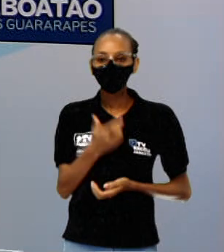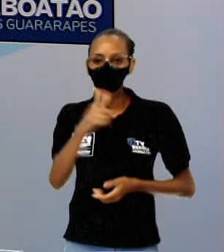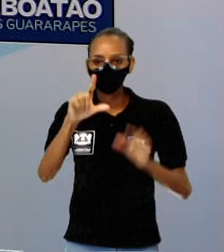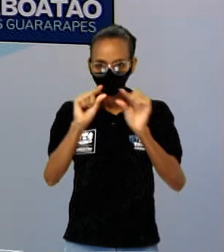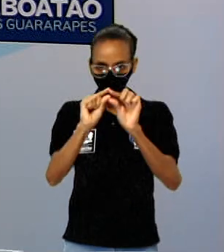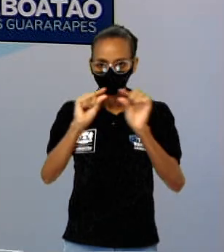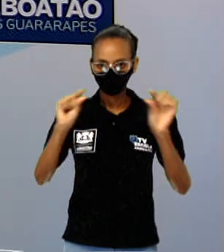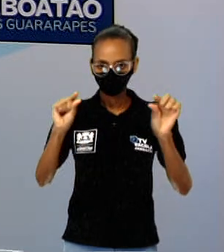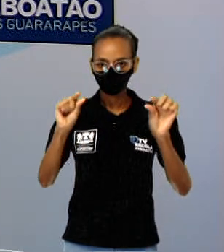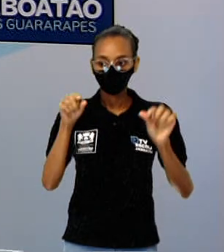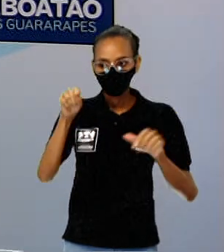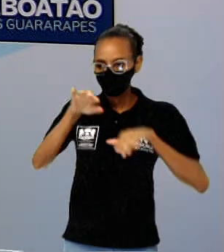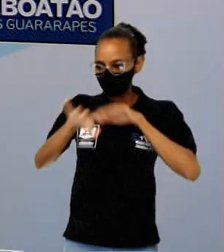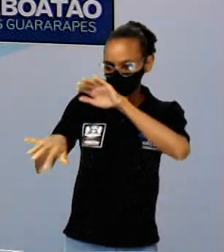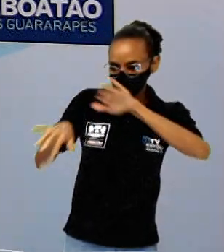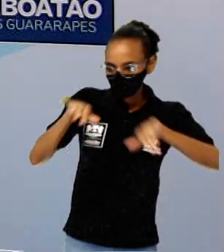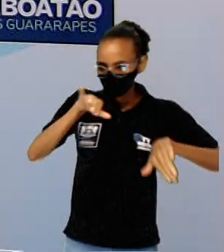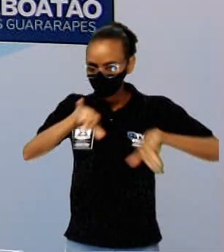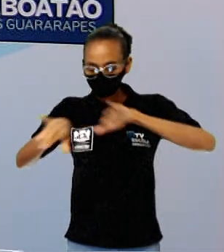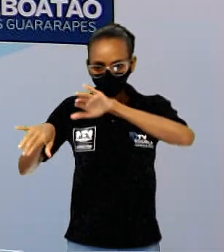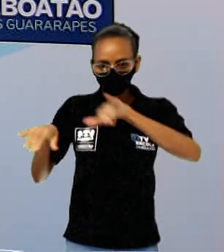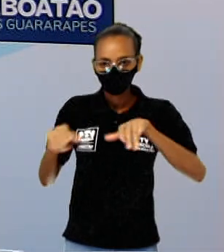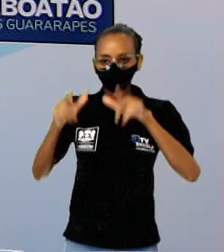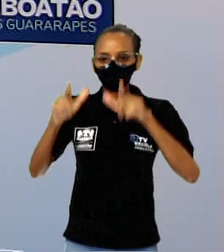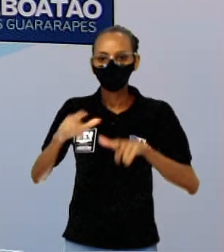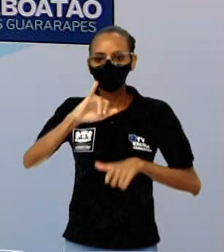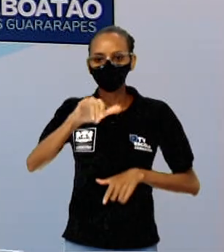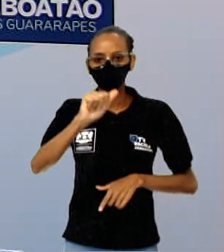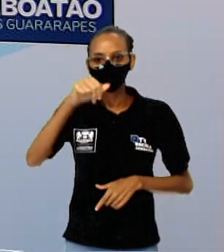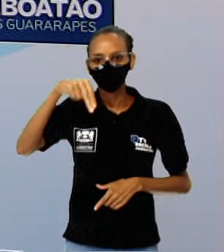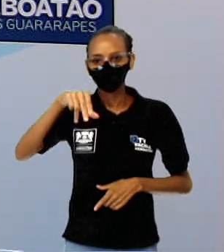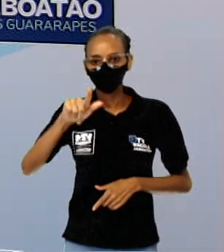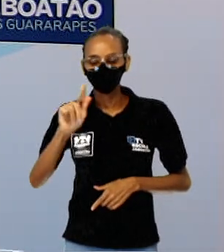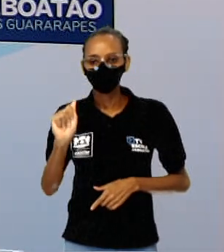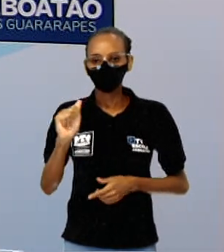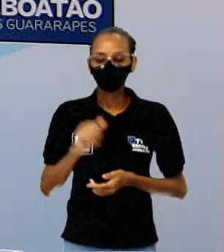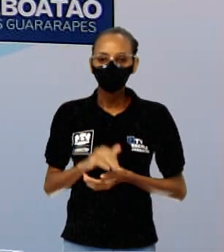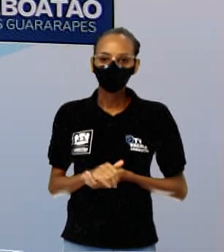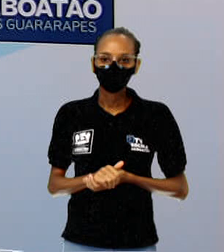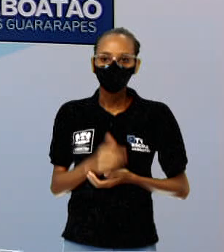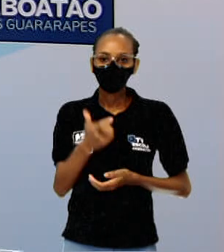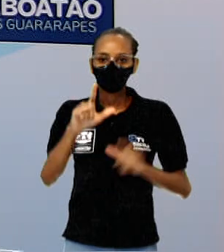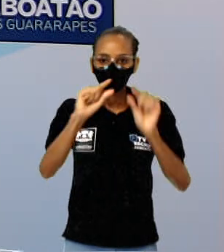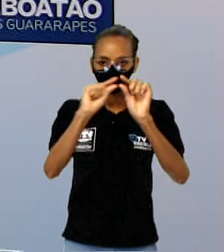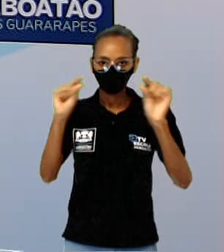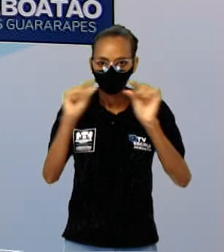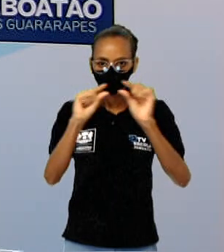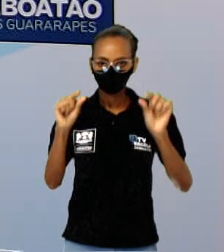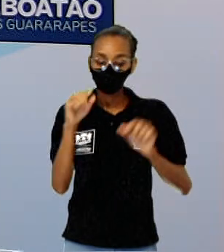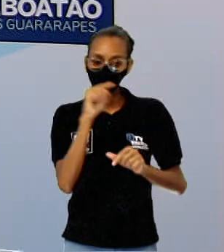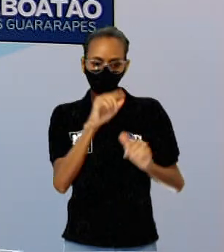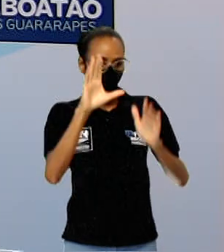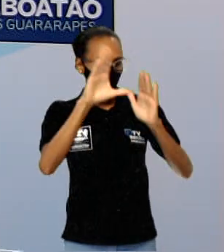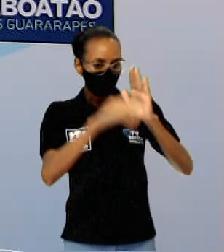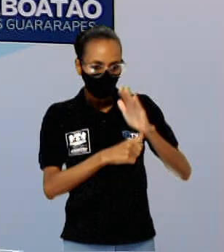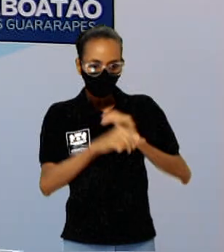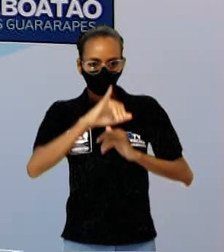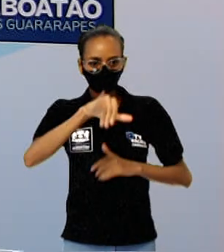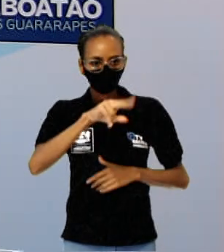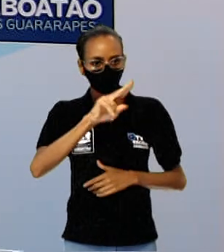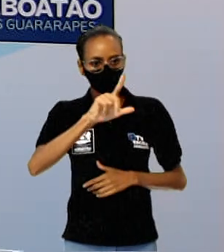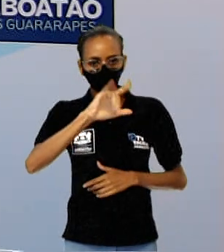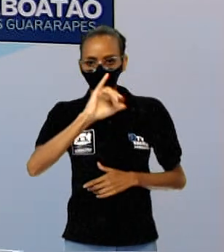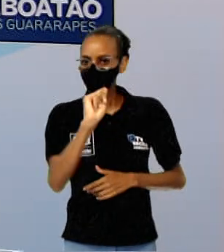não nadou no Janga. He did not steal Julia. Ele não roubou Julia. We